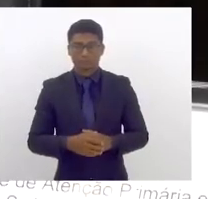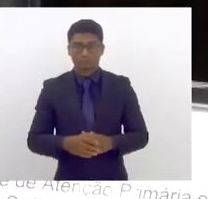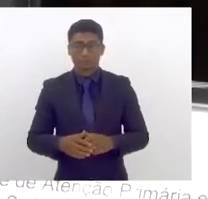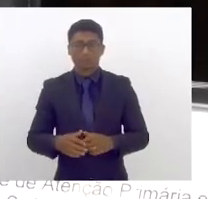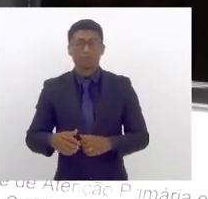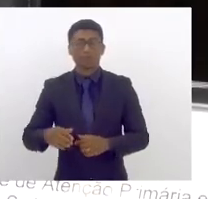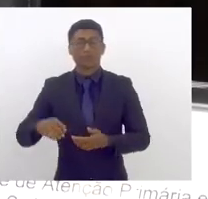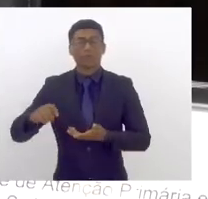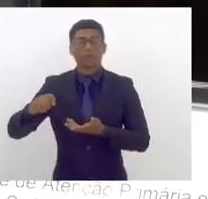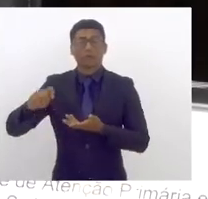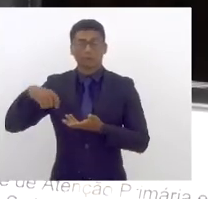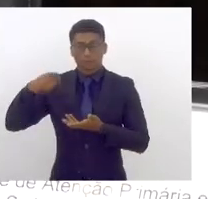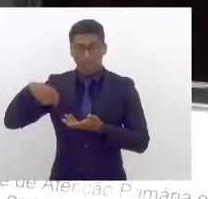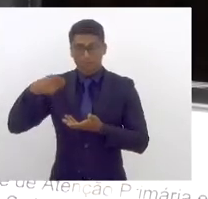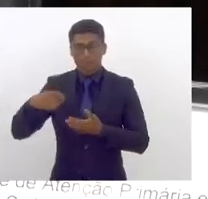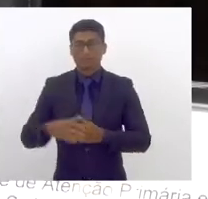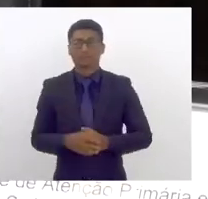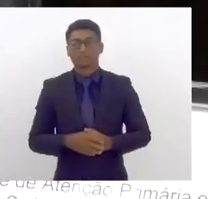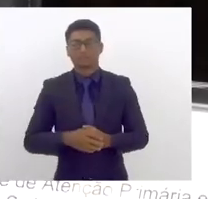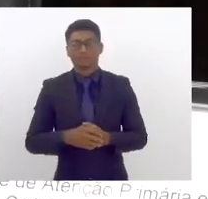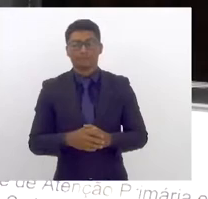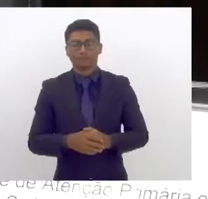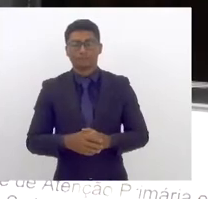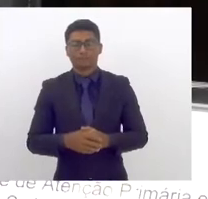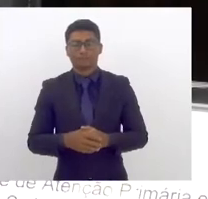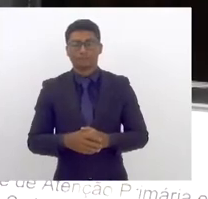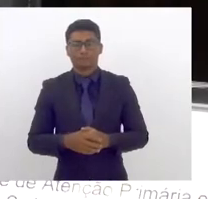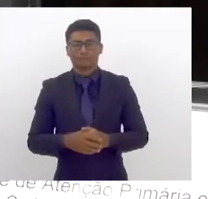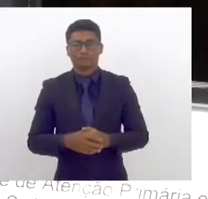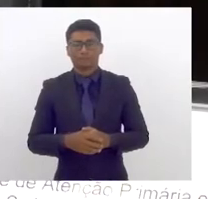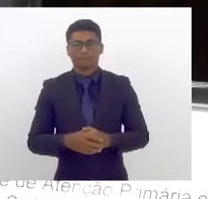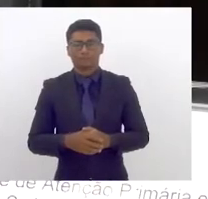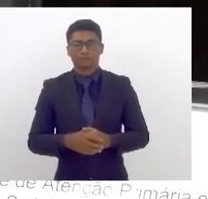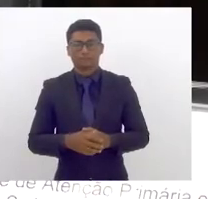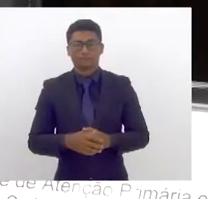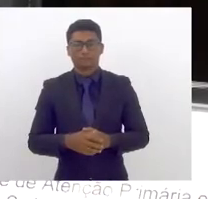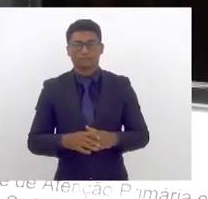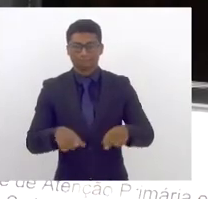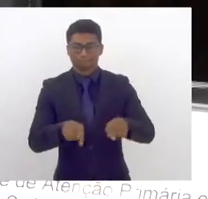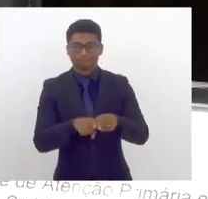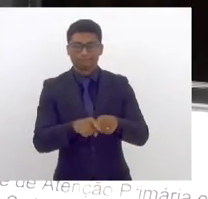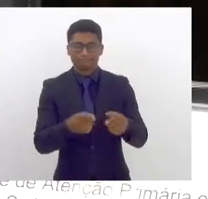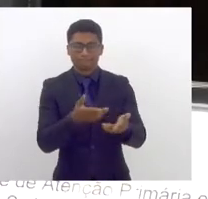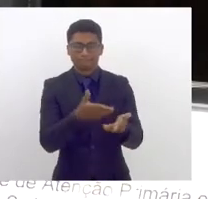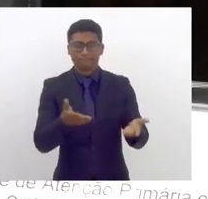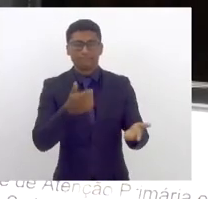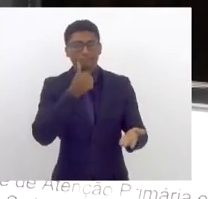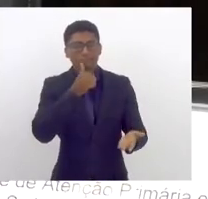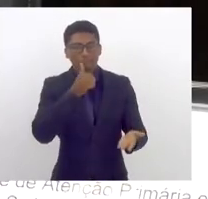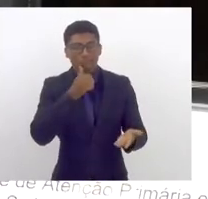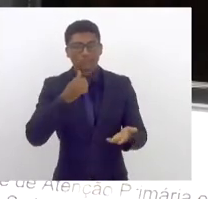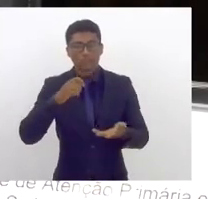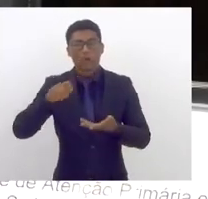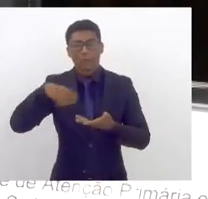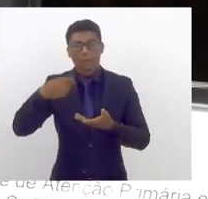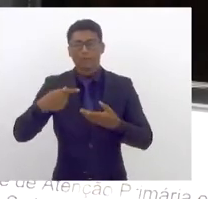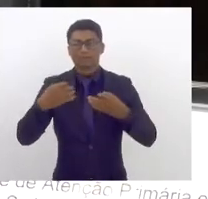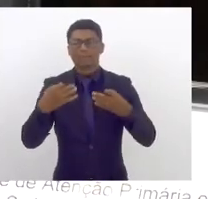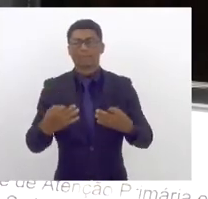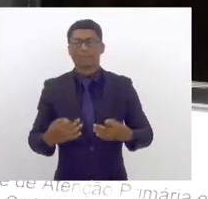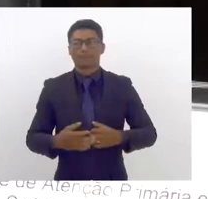da garantia inclusive da dignidade é alimentar e